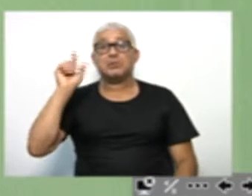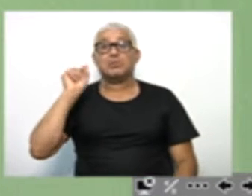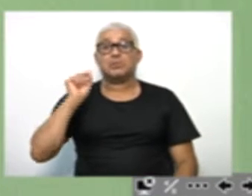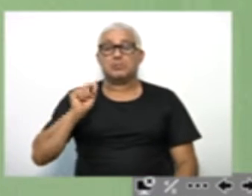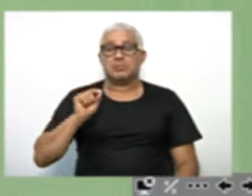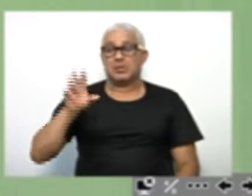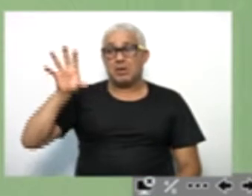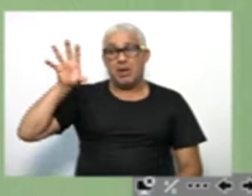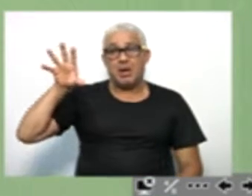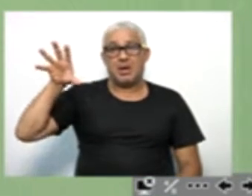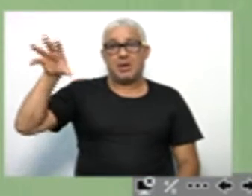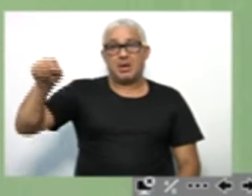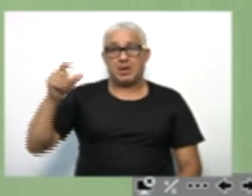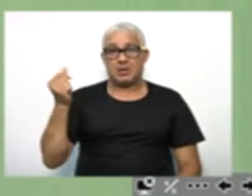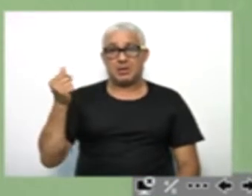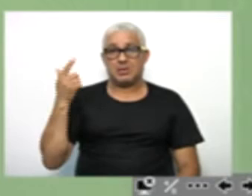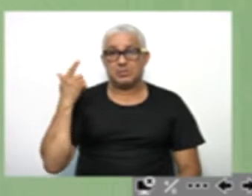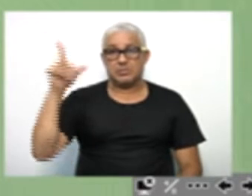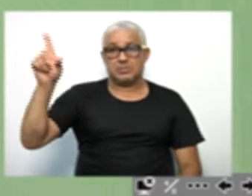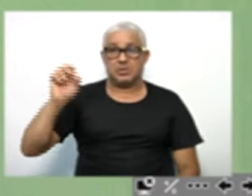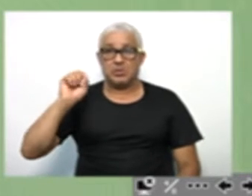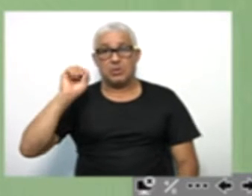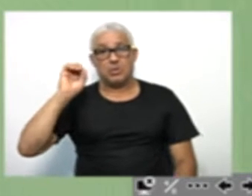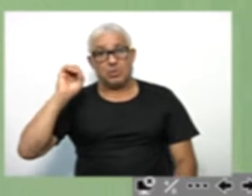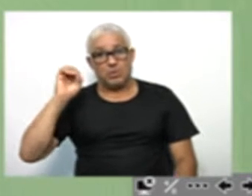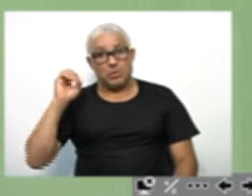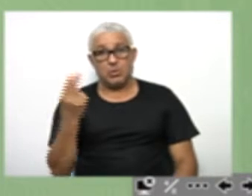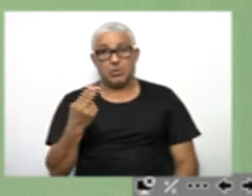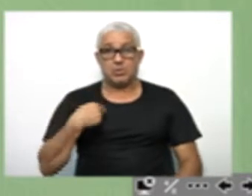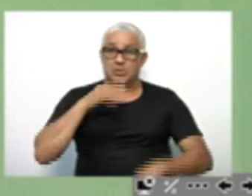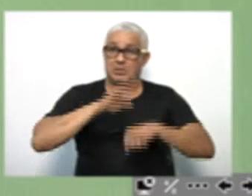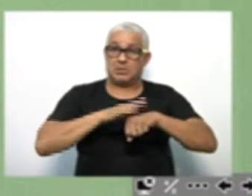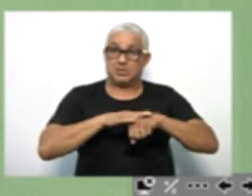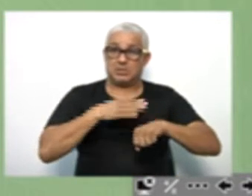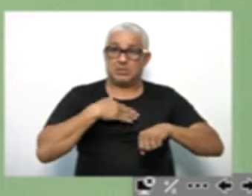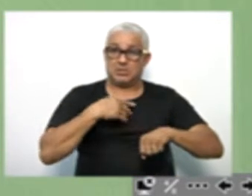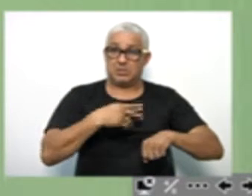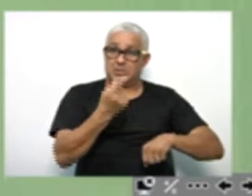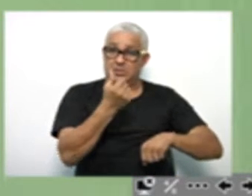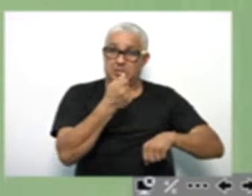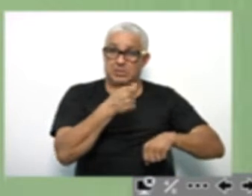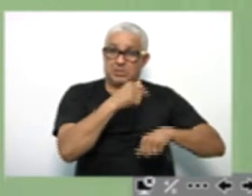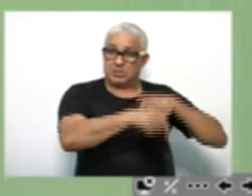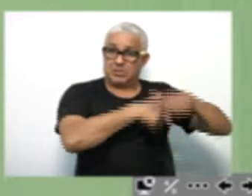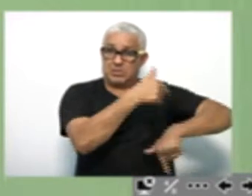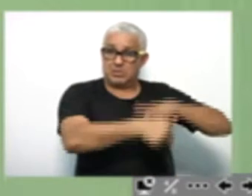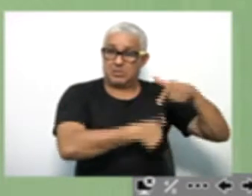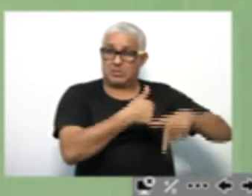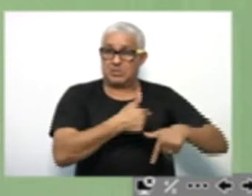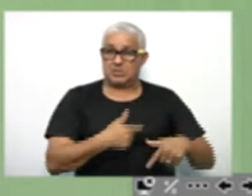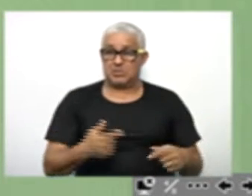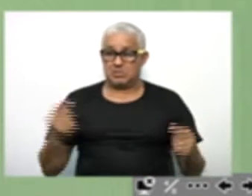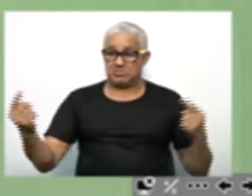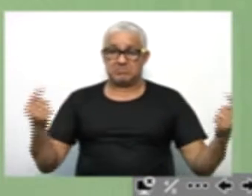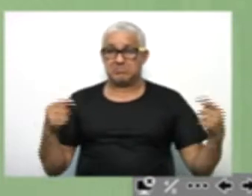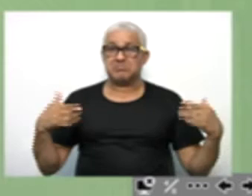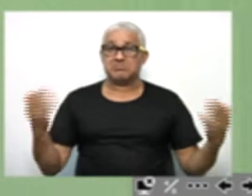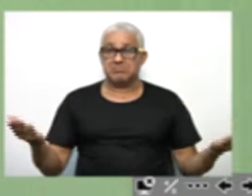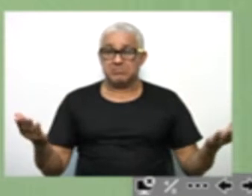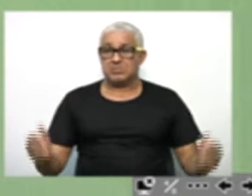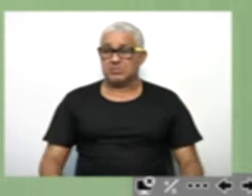capital de terceiro ou você trabalhar com seu capital próprio. Tudo bem, professor? Tudo, professor.